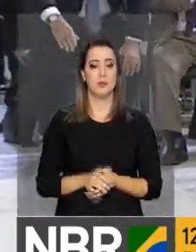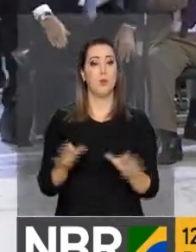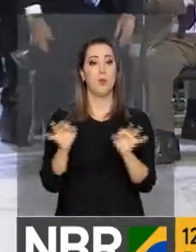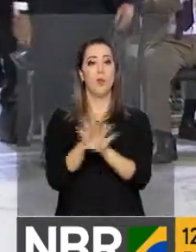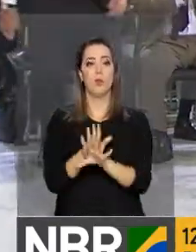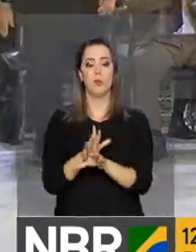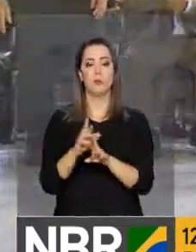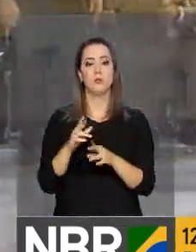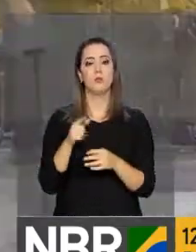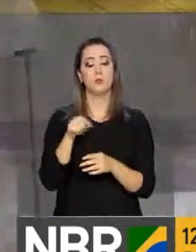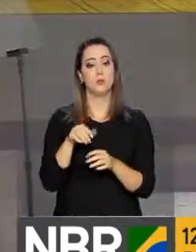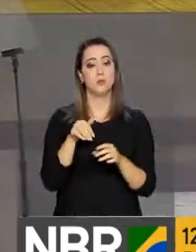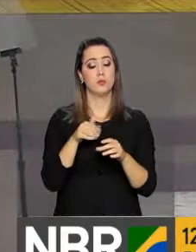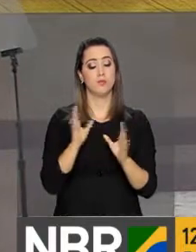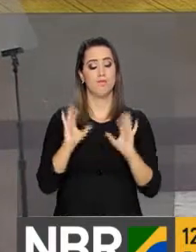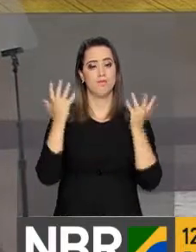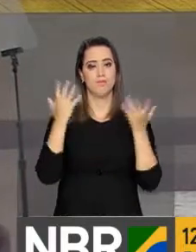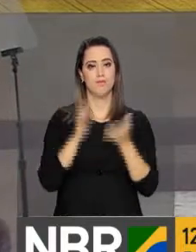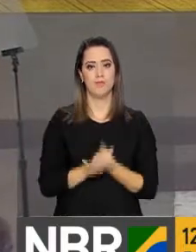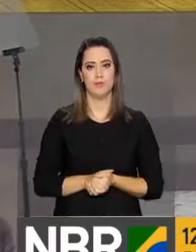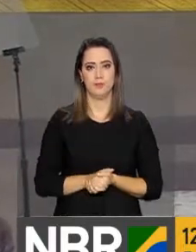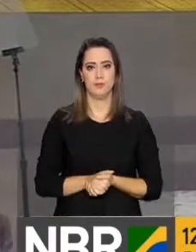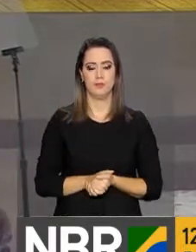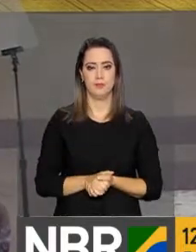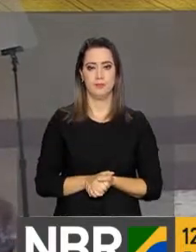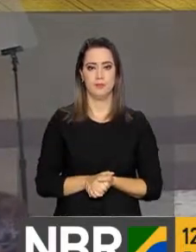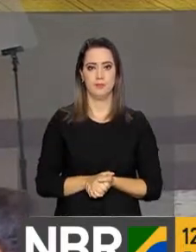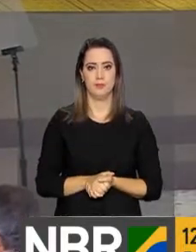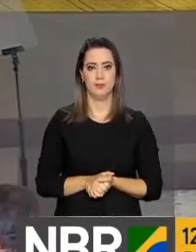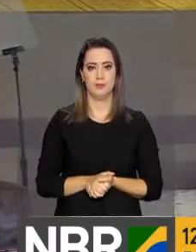Está encerrada esta cerimônia.